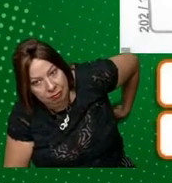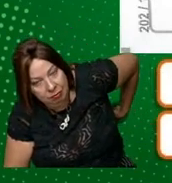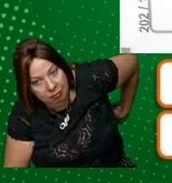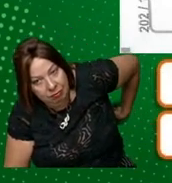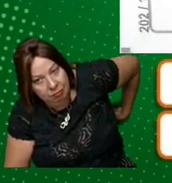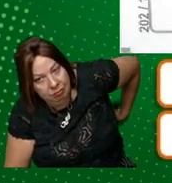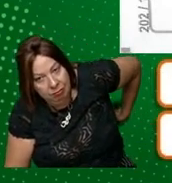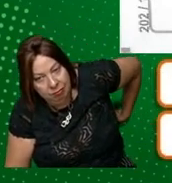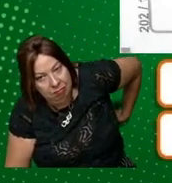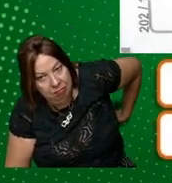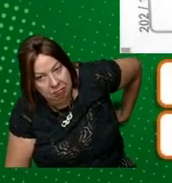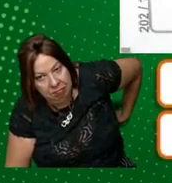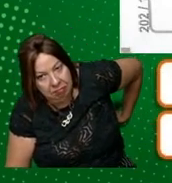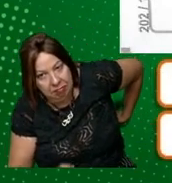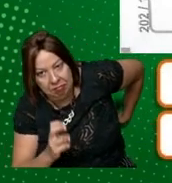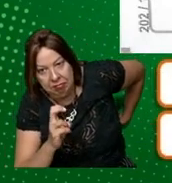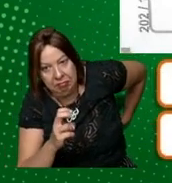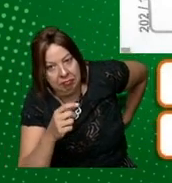524308, tá?